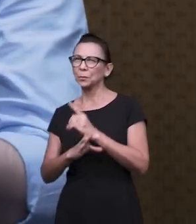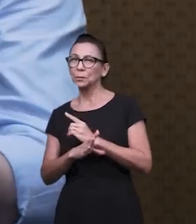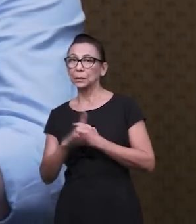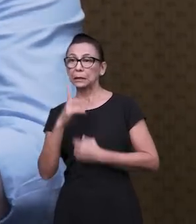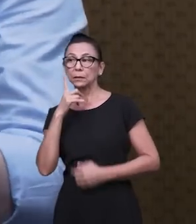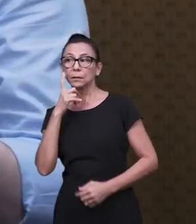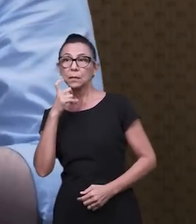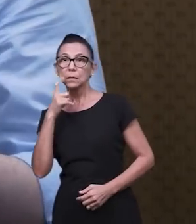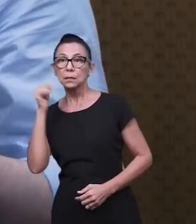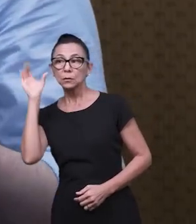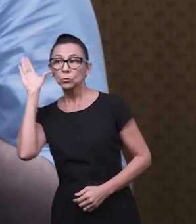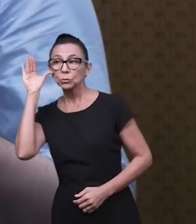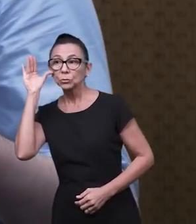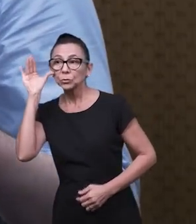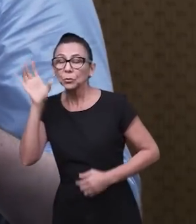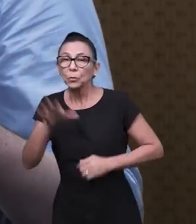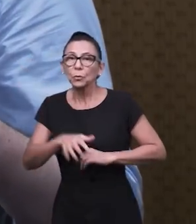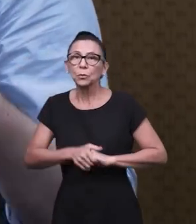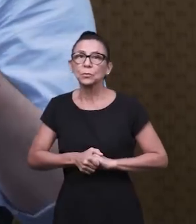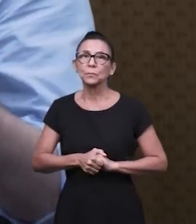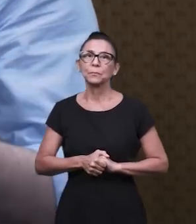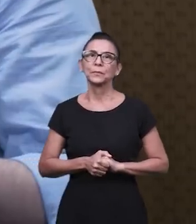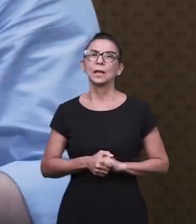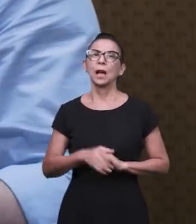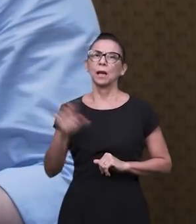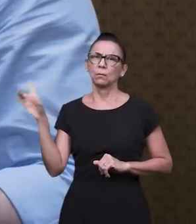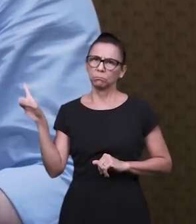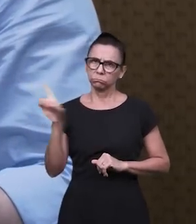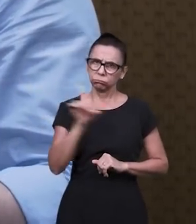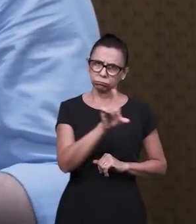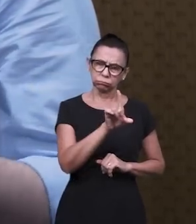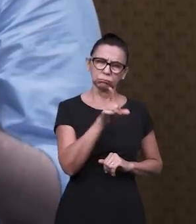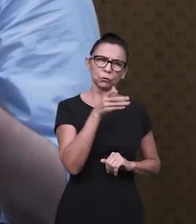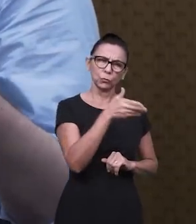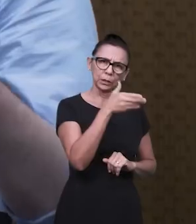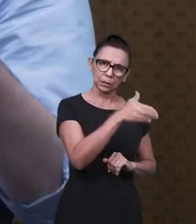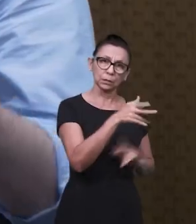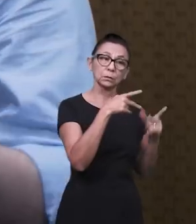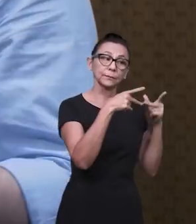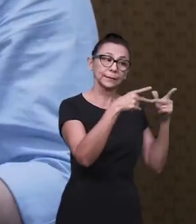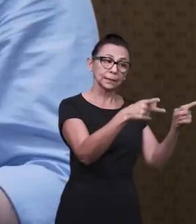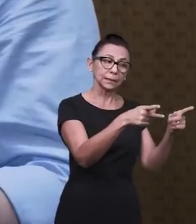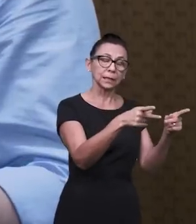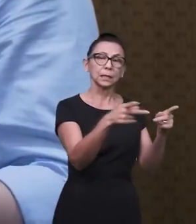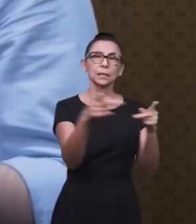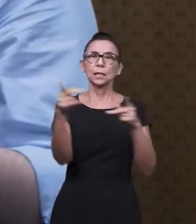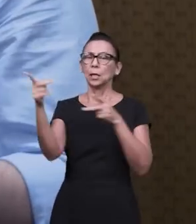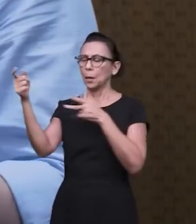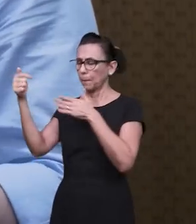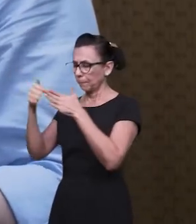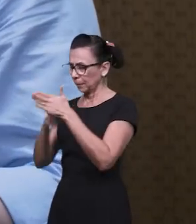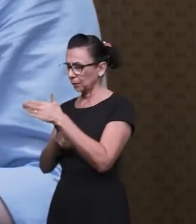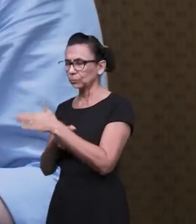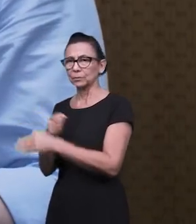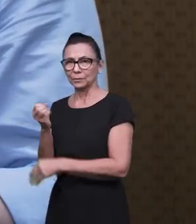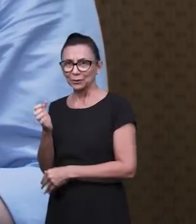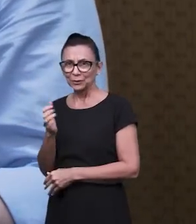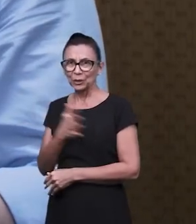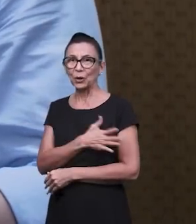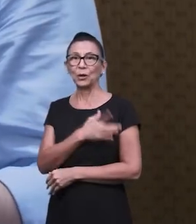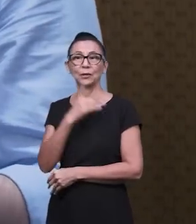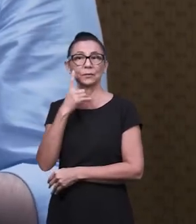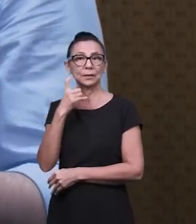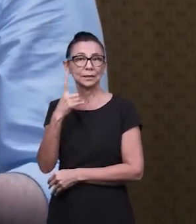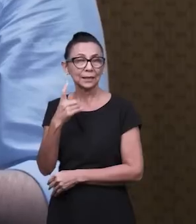eu ia lá para poder conversar com ele, era uma pergunta nova, um questionamento, o interesse novo que ele